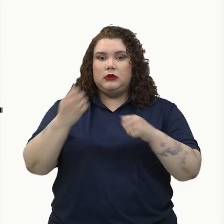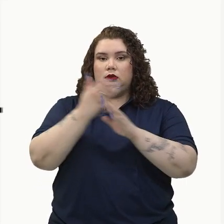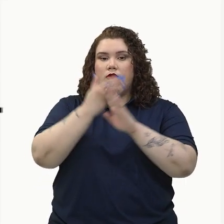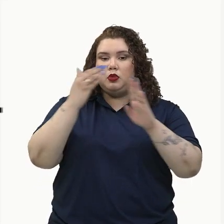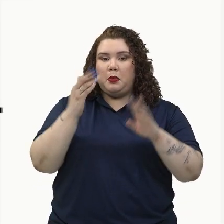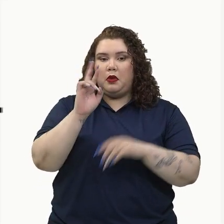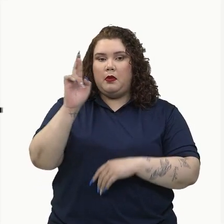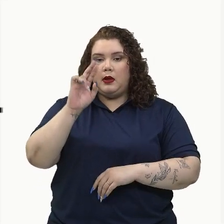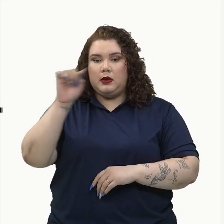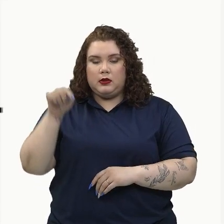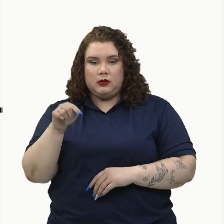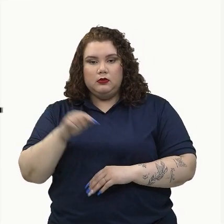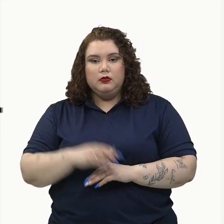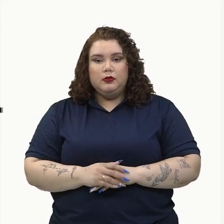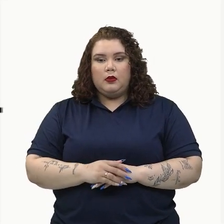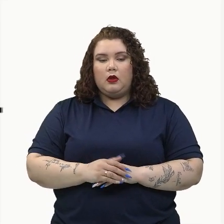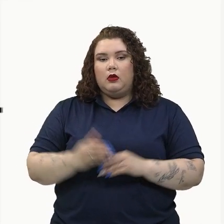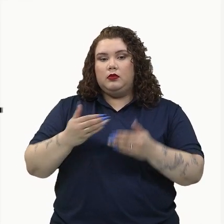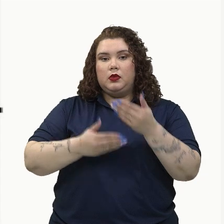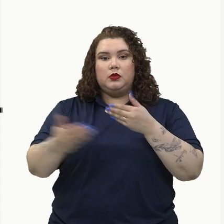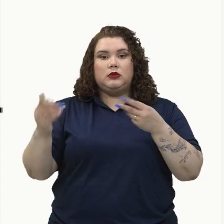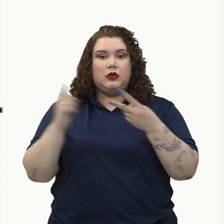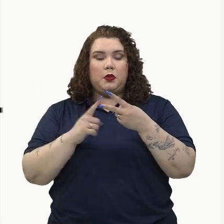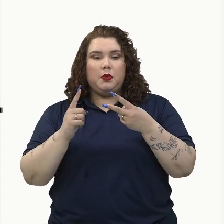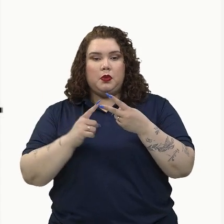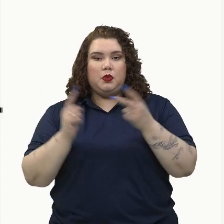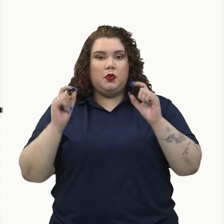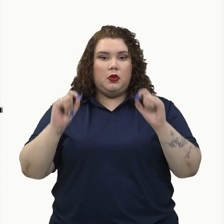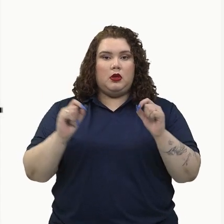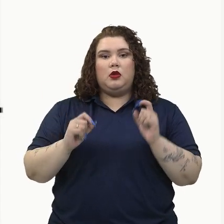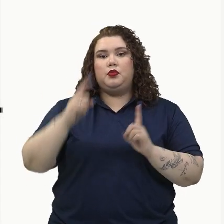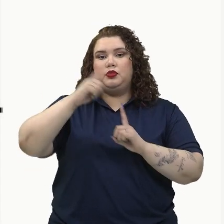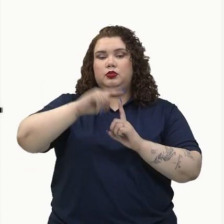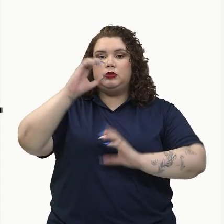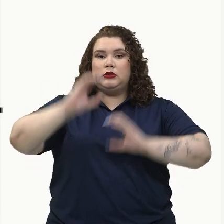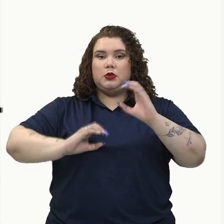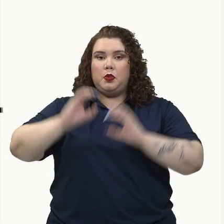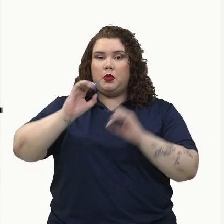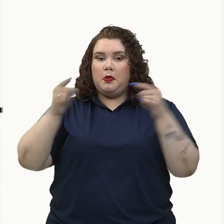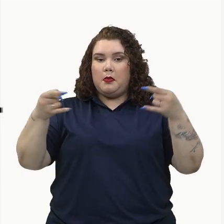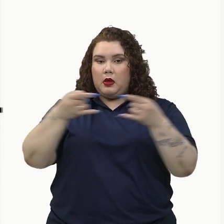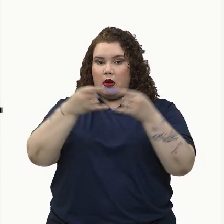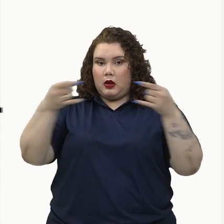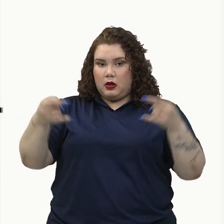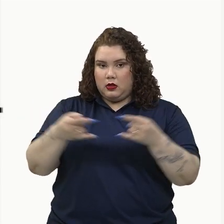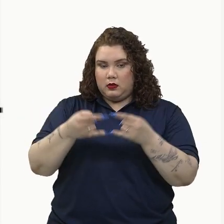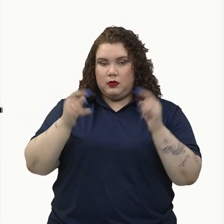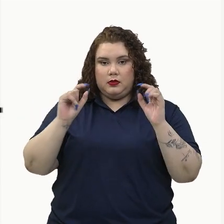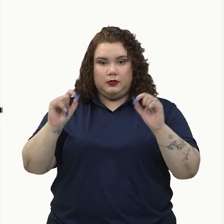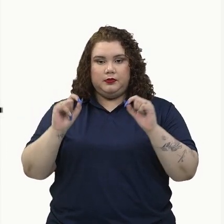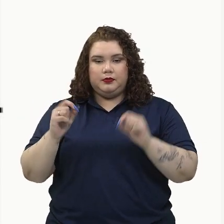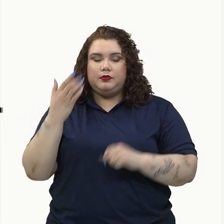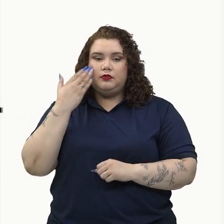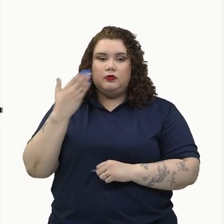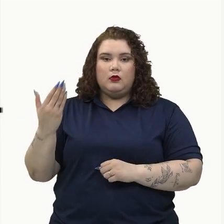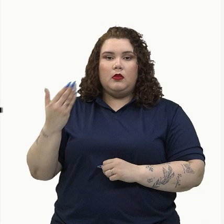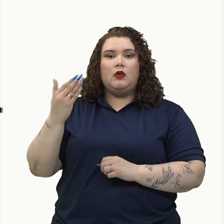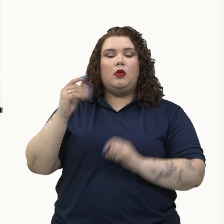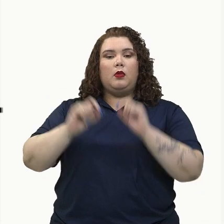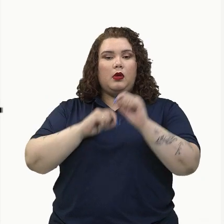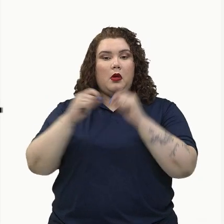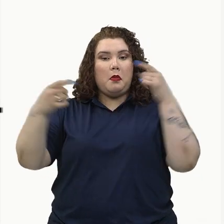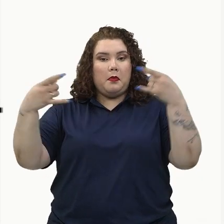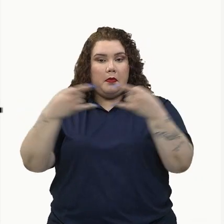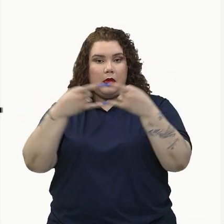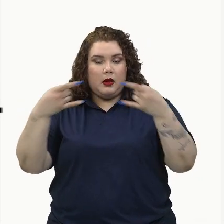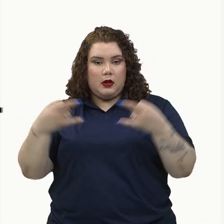o outro, na ligação em paralelo, nós temos aí, ó, as ligações em paralelo, olha só agora